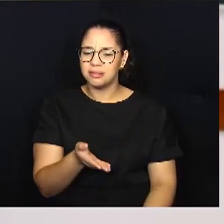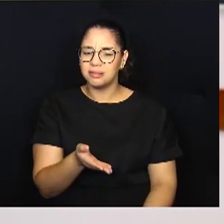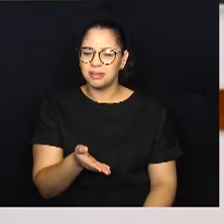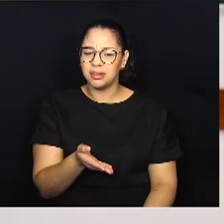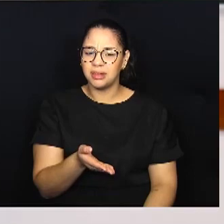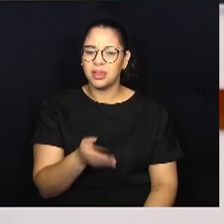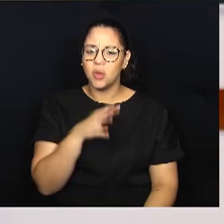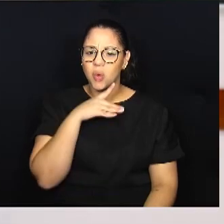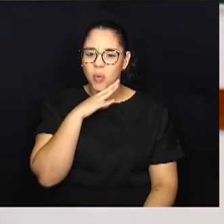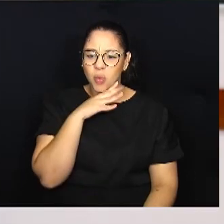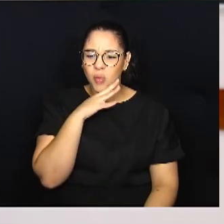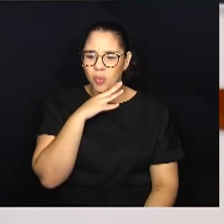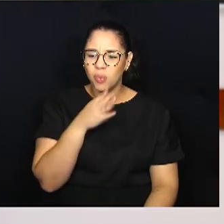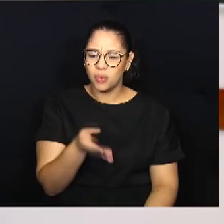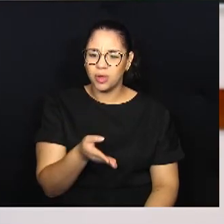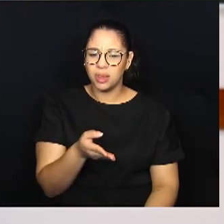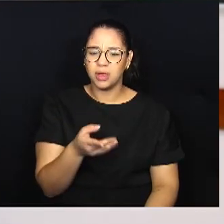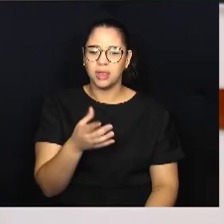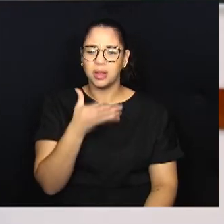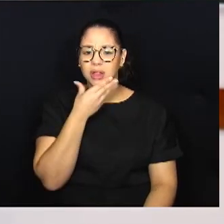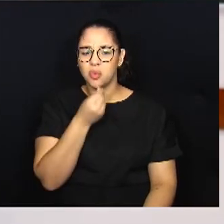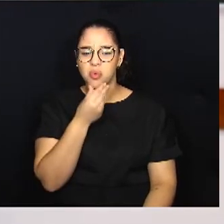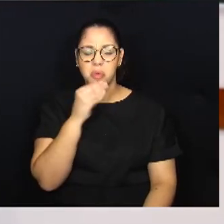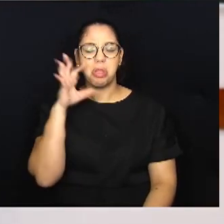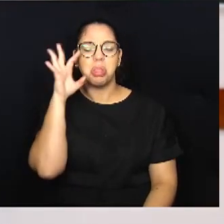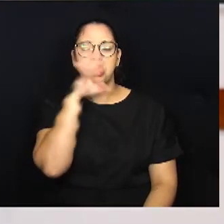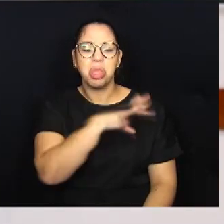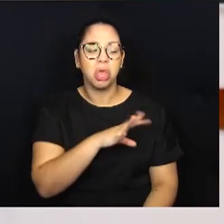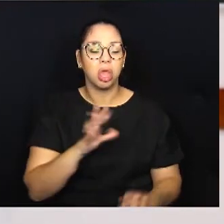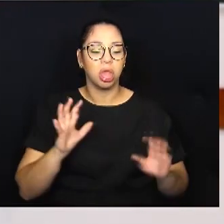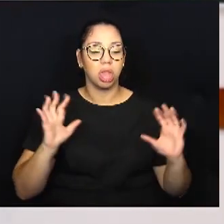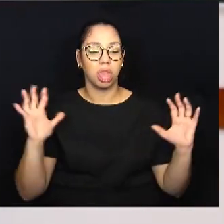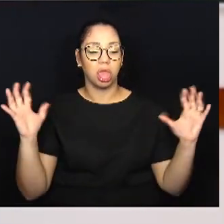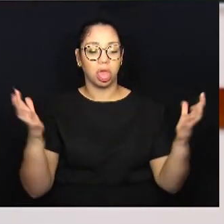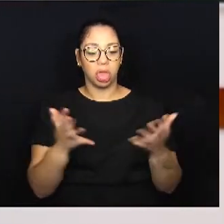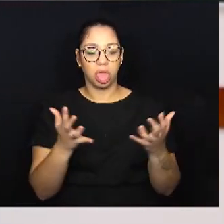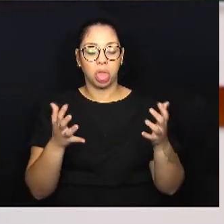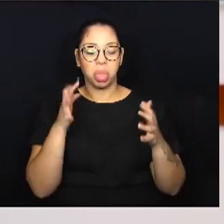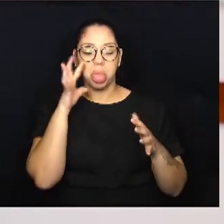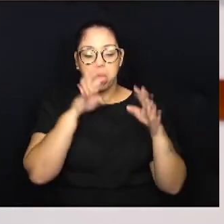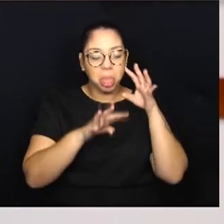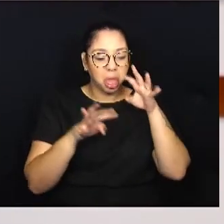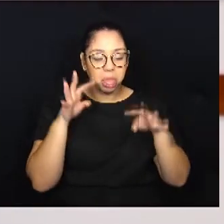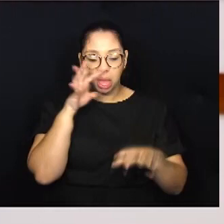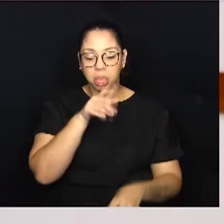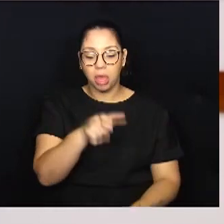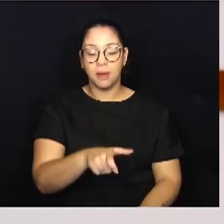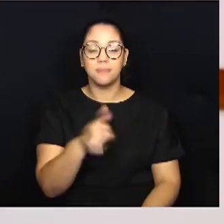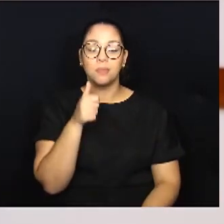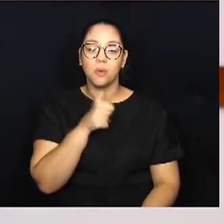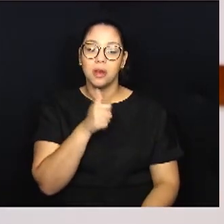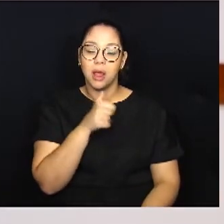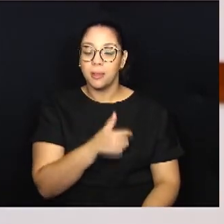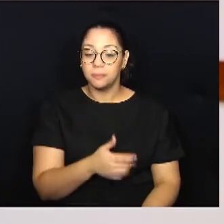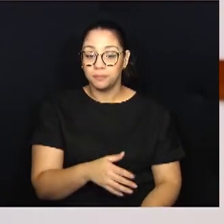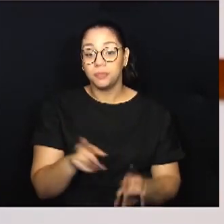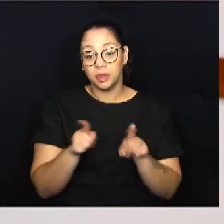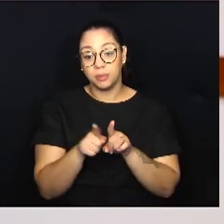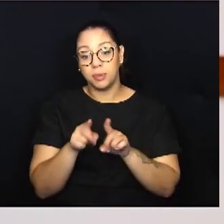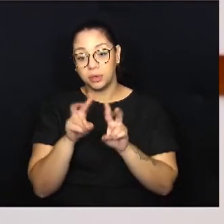a gente escutar o que os homens proferem ali no entorno em relação a essa mulher. E a mesma coisa em relação às pessoas